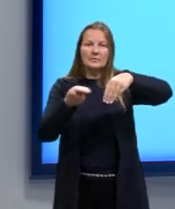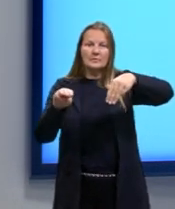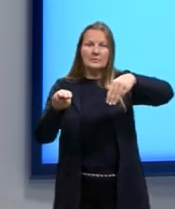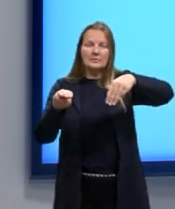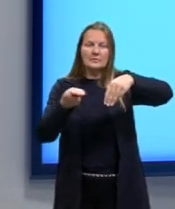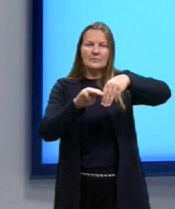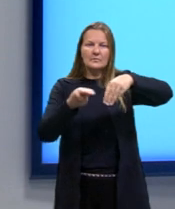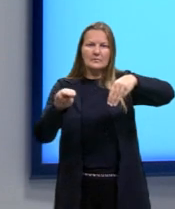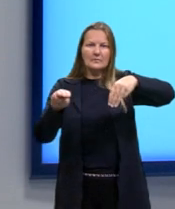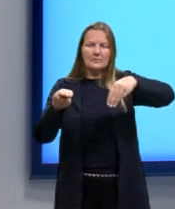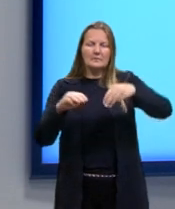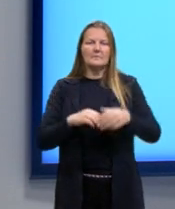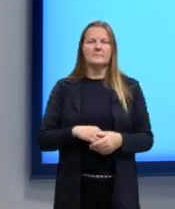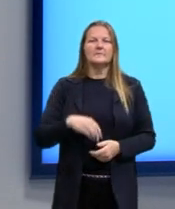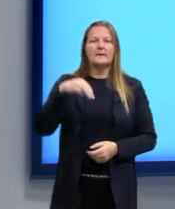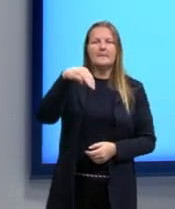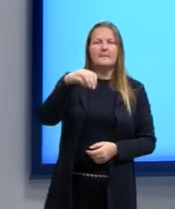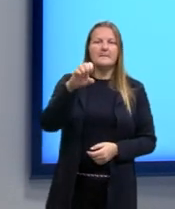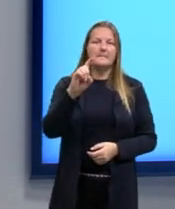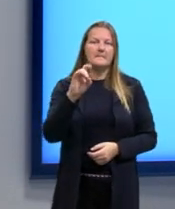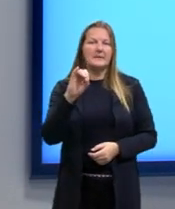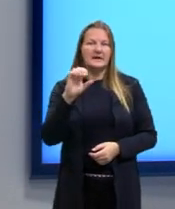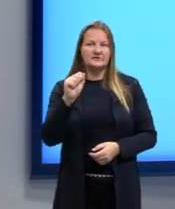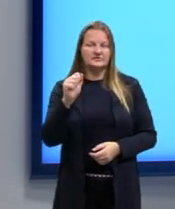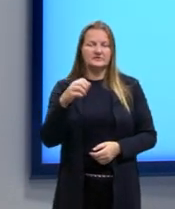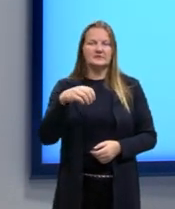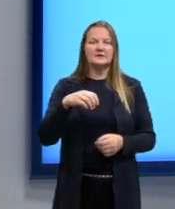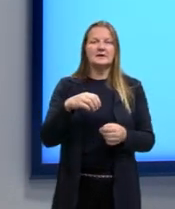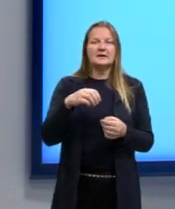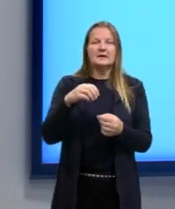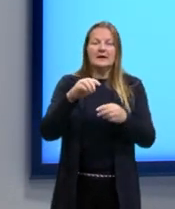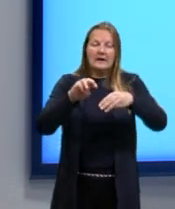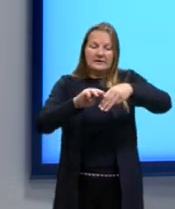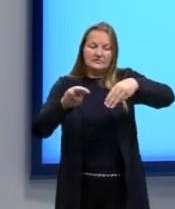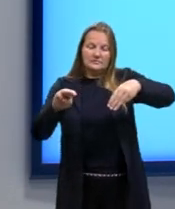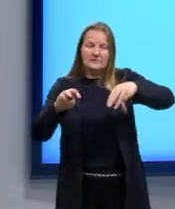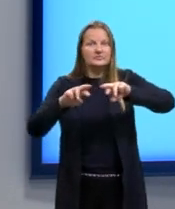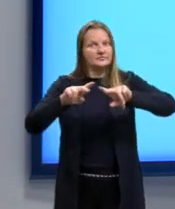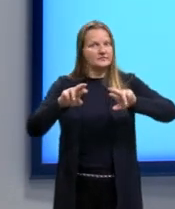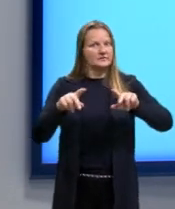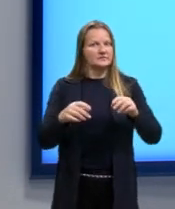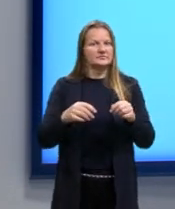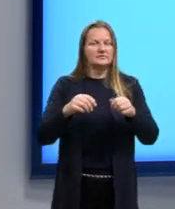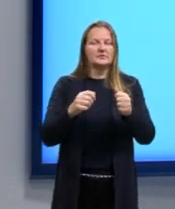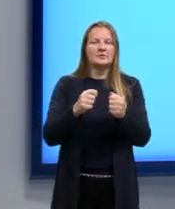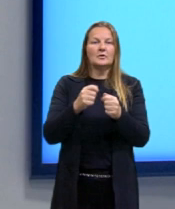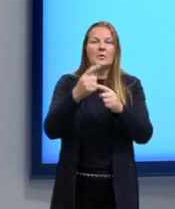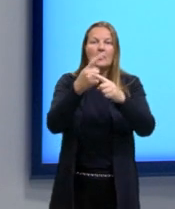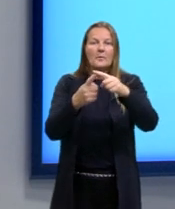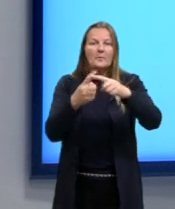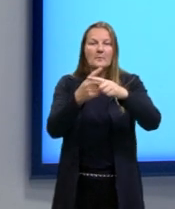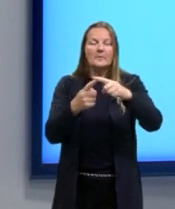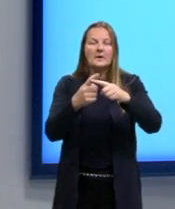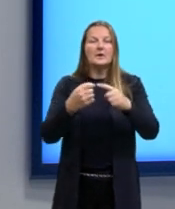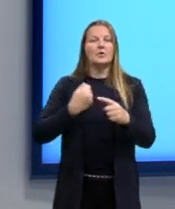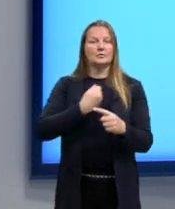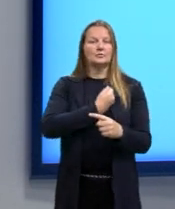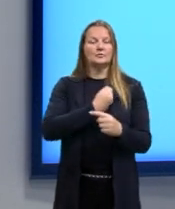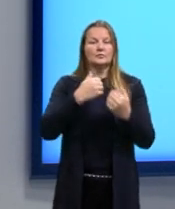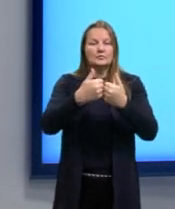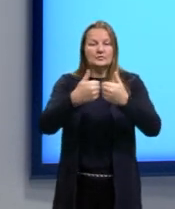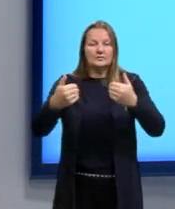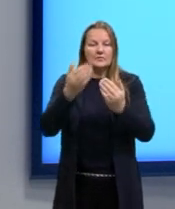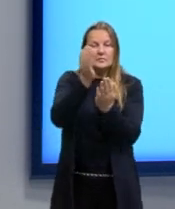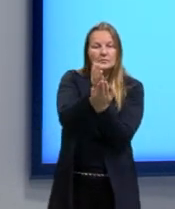né ou até frequência a mediana como a definição dela ela é um valor numérico que separa